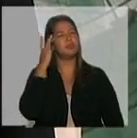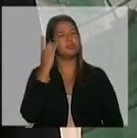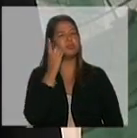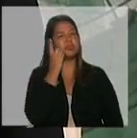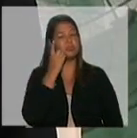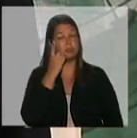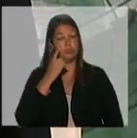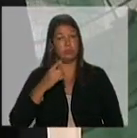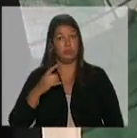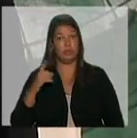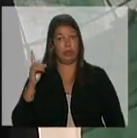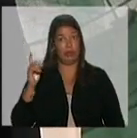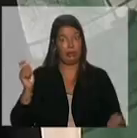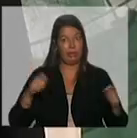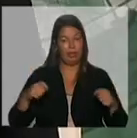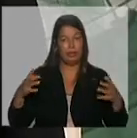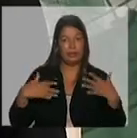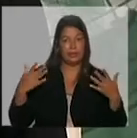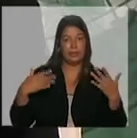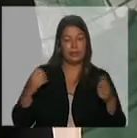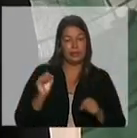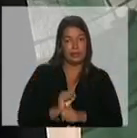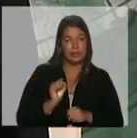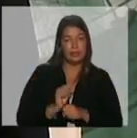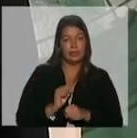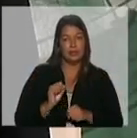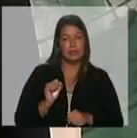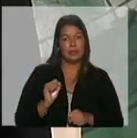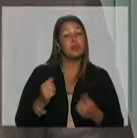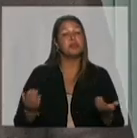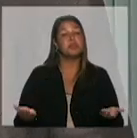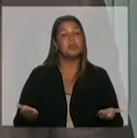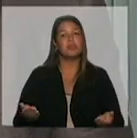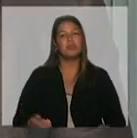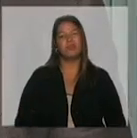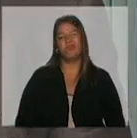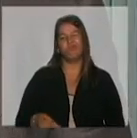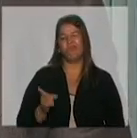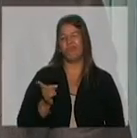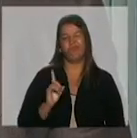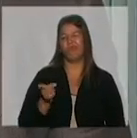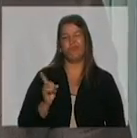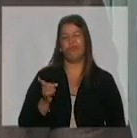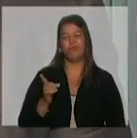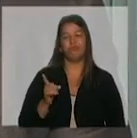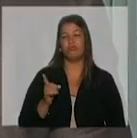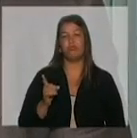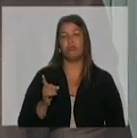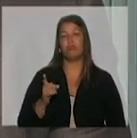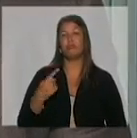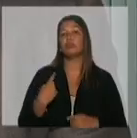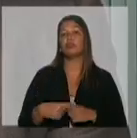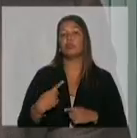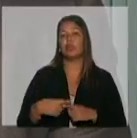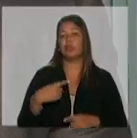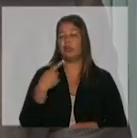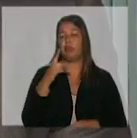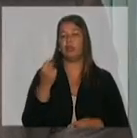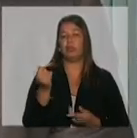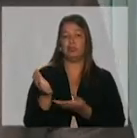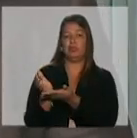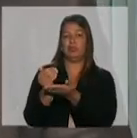ficar otimista um pouquinho em relação à economia do Rio de Janeiro? Não, não fica não. Porque o fator do